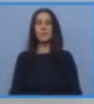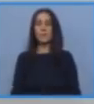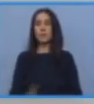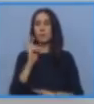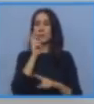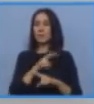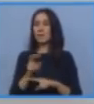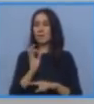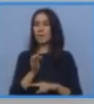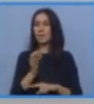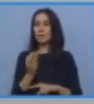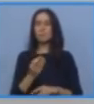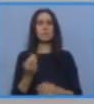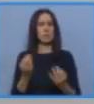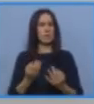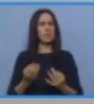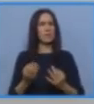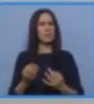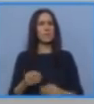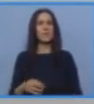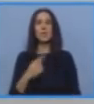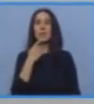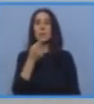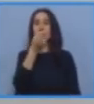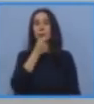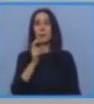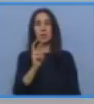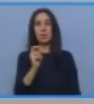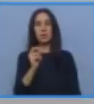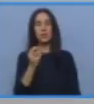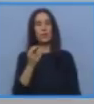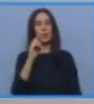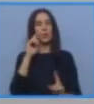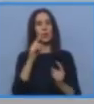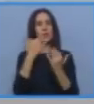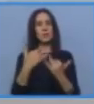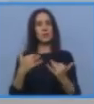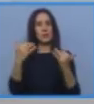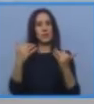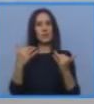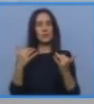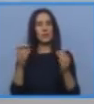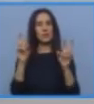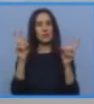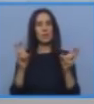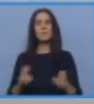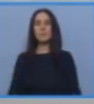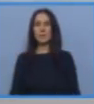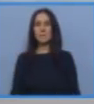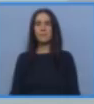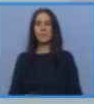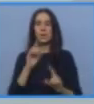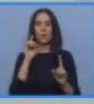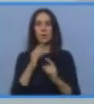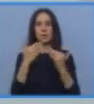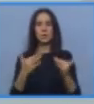também agora. Vale. E acrescento só que neste 13 de maio tiveram um concerto Temos um concerto comemorativo